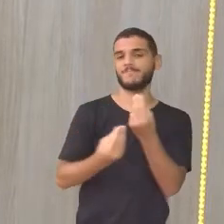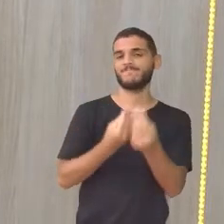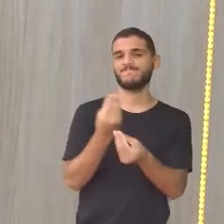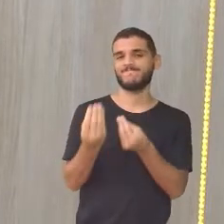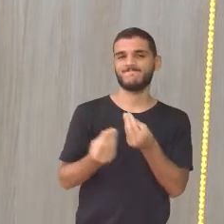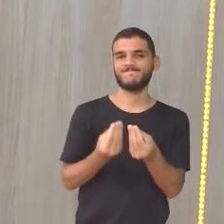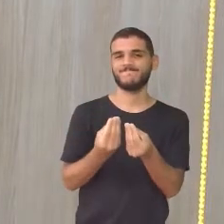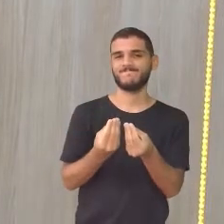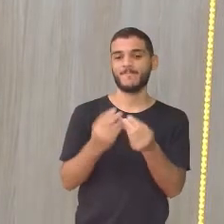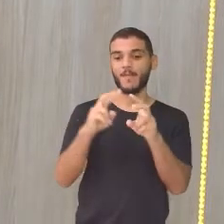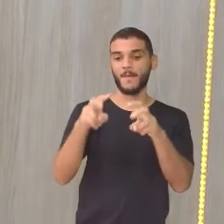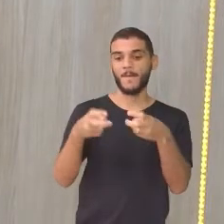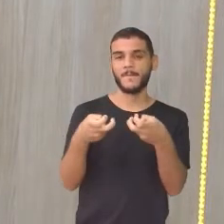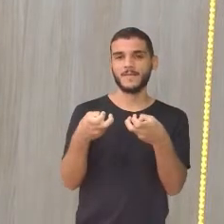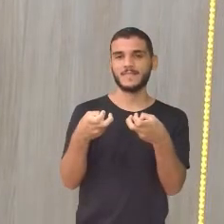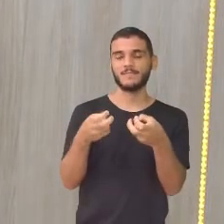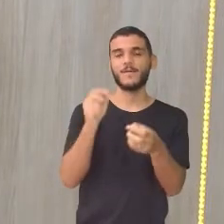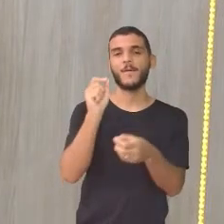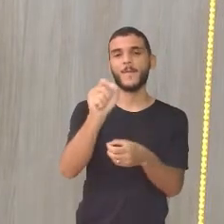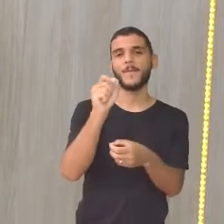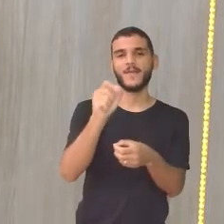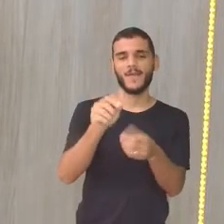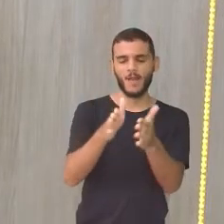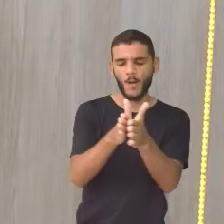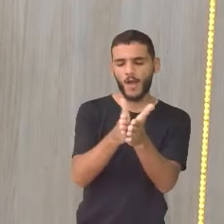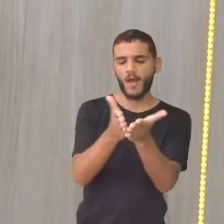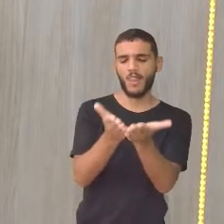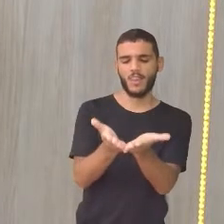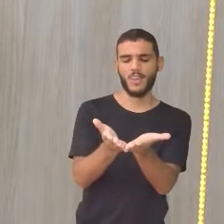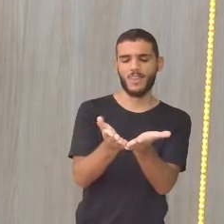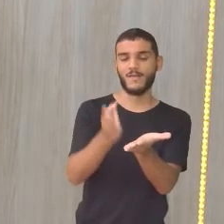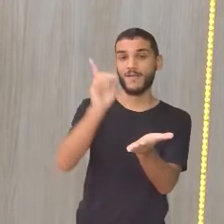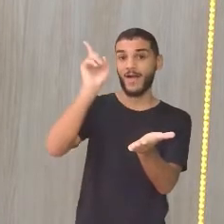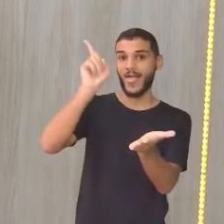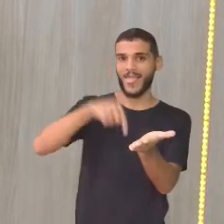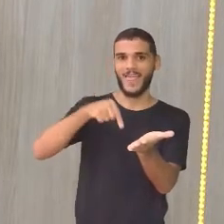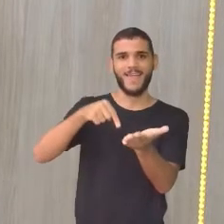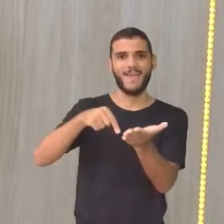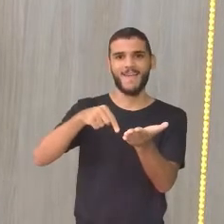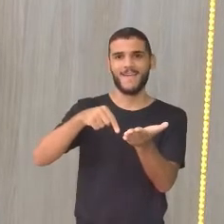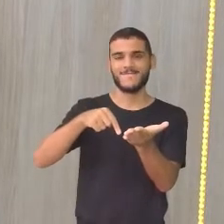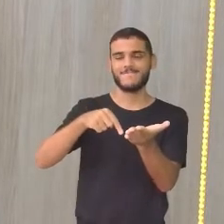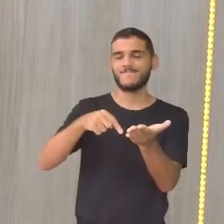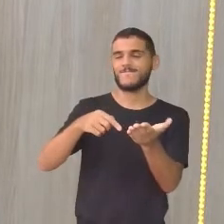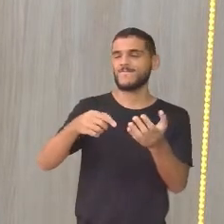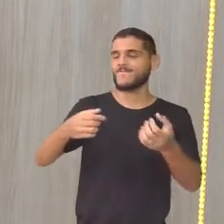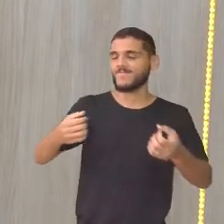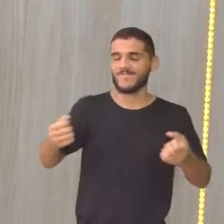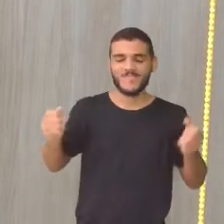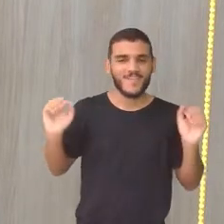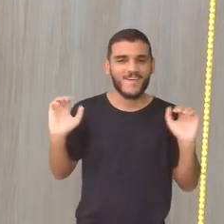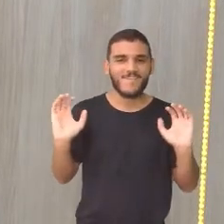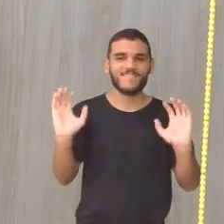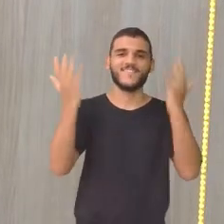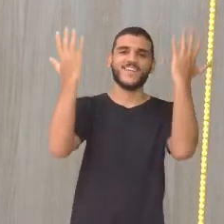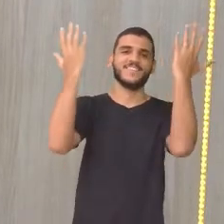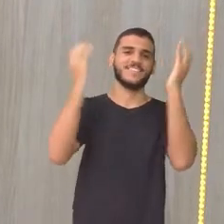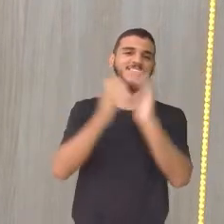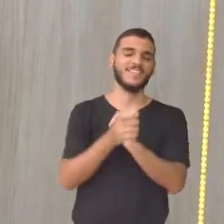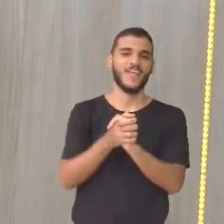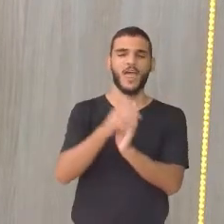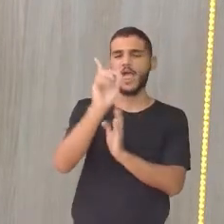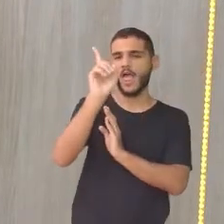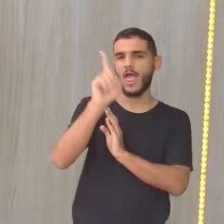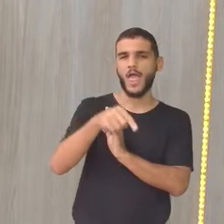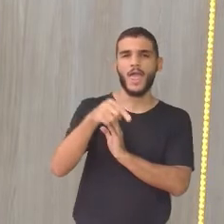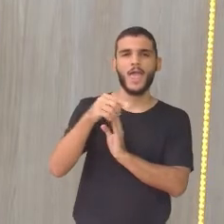Quando Elias José diz assim, o livro é mesmo uma festa, não é? É um baú de feiticeiro, um